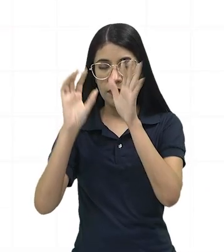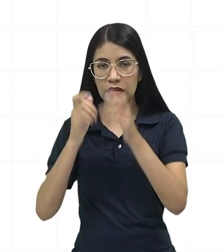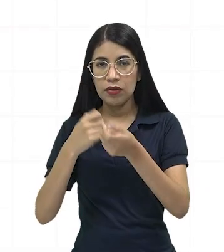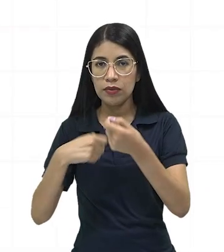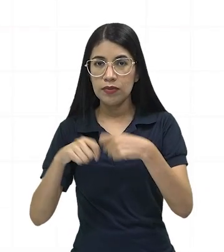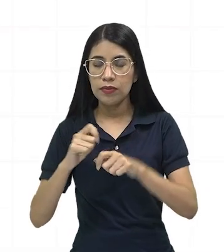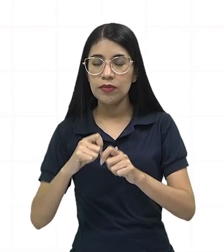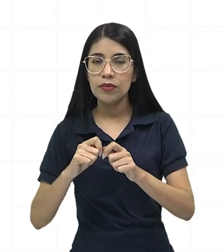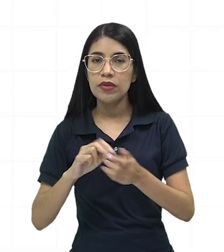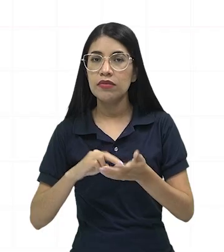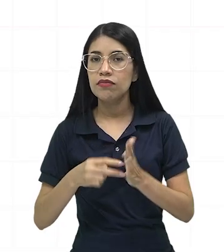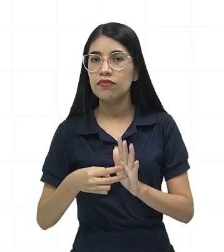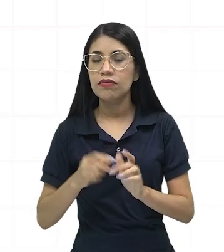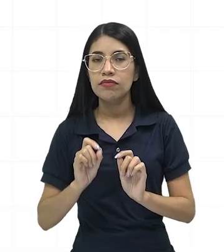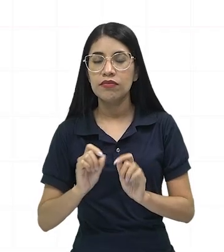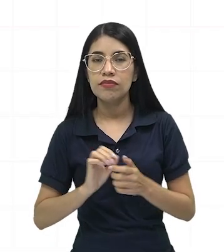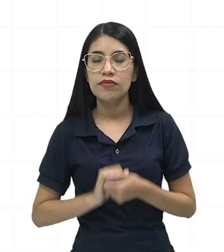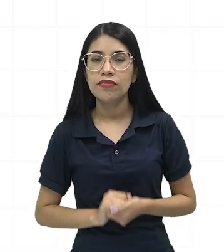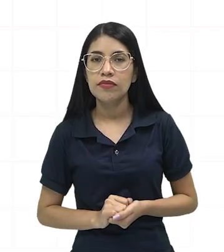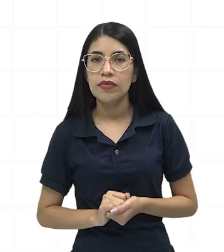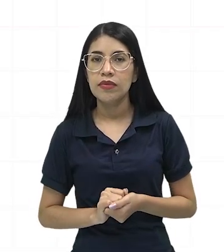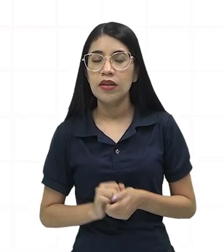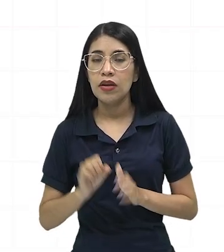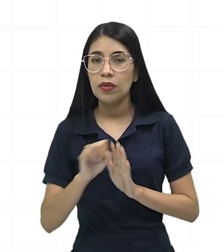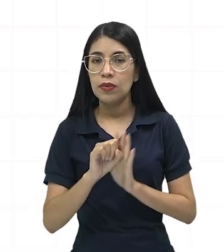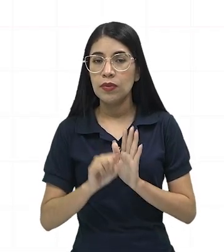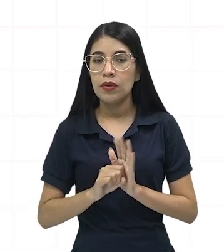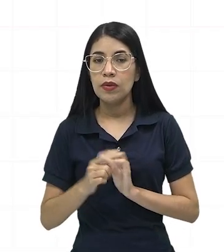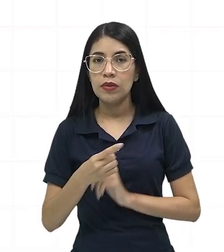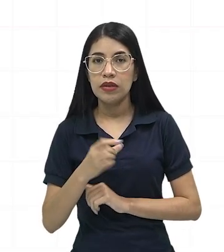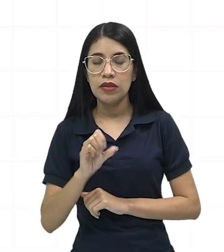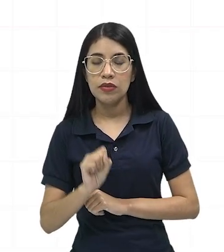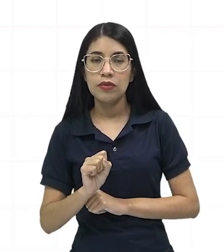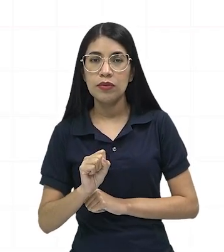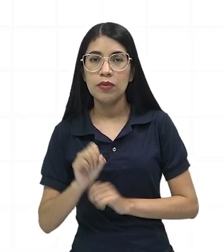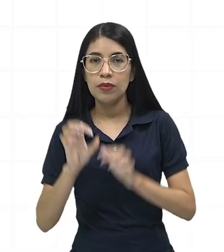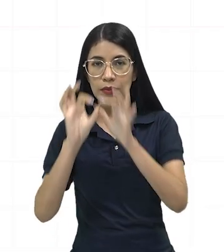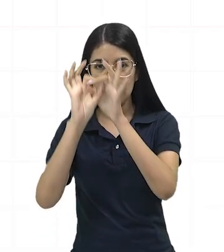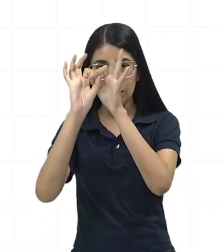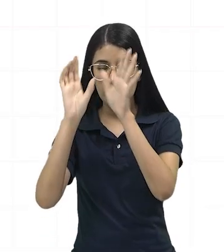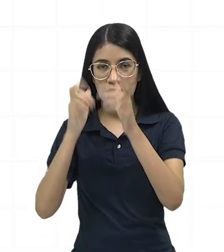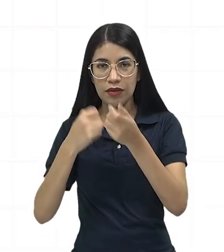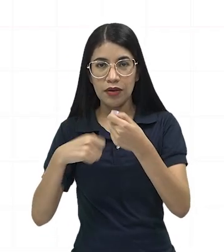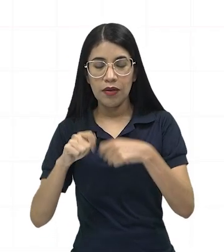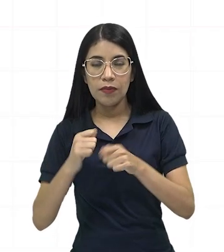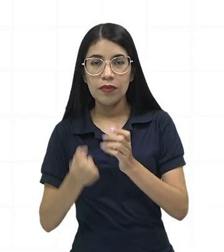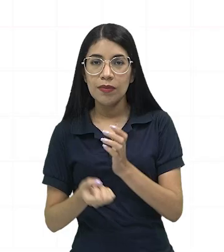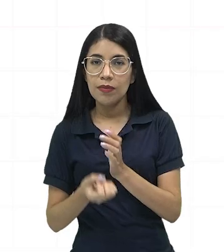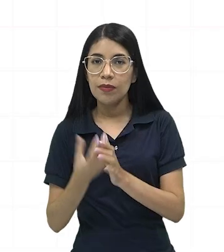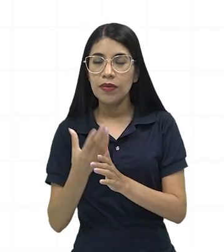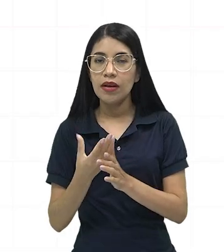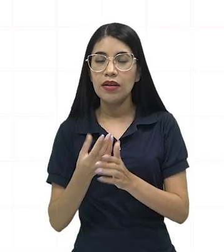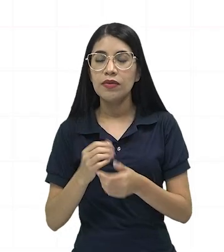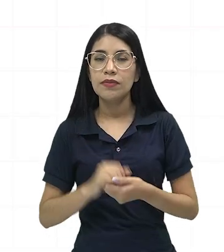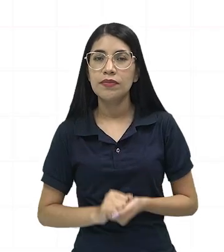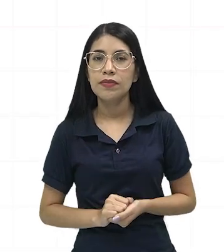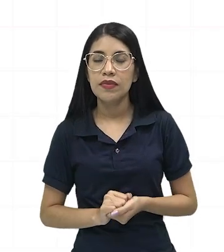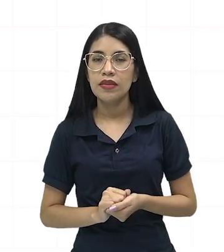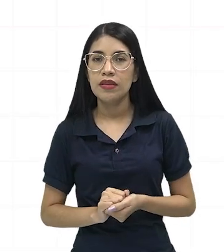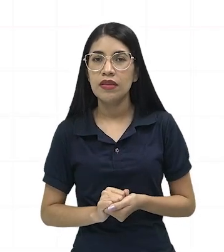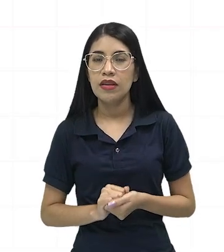Liberalismo econômico. No século XVIII, o liberalismo econômico surgiu quando os